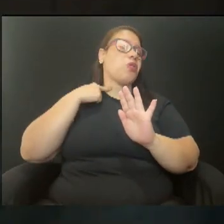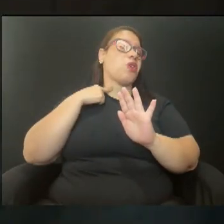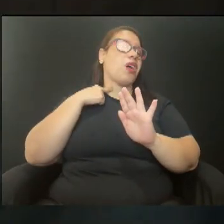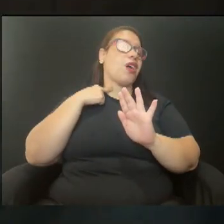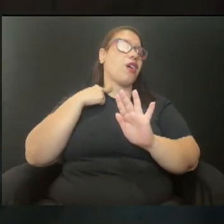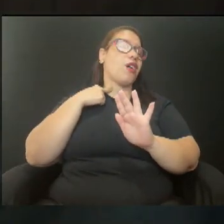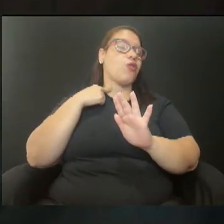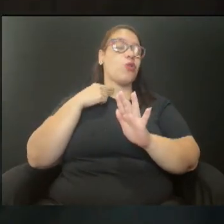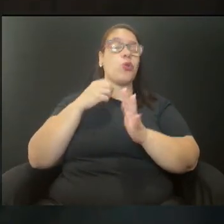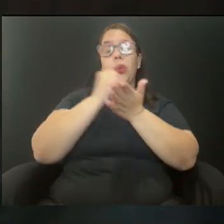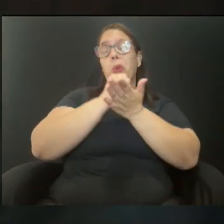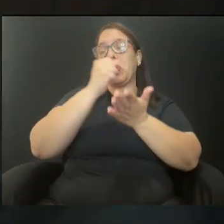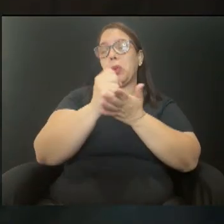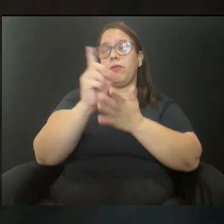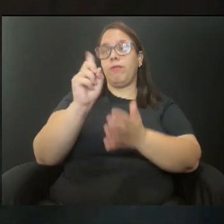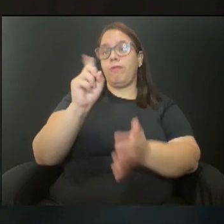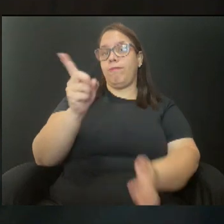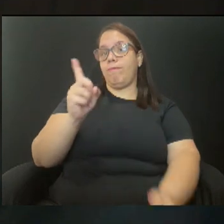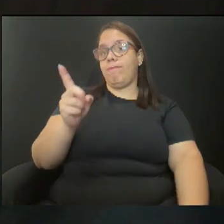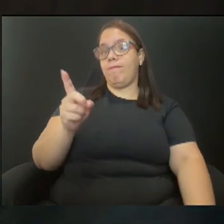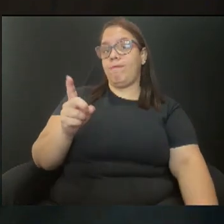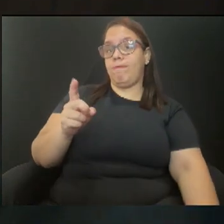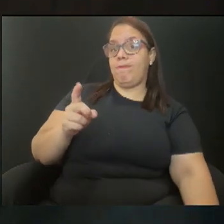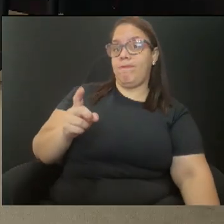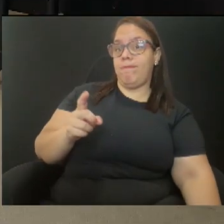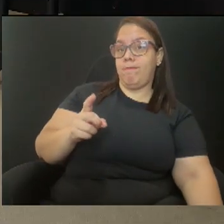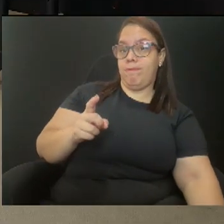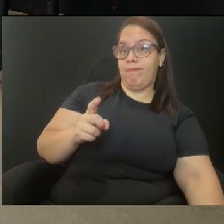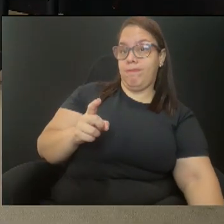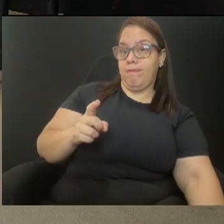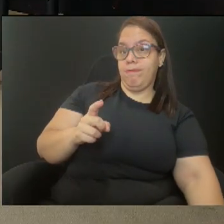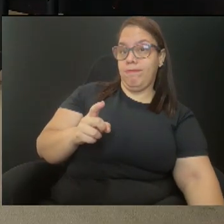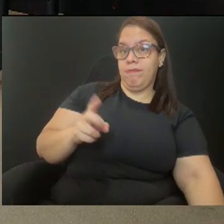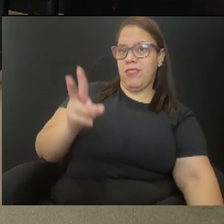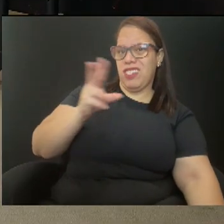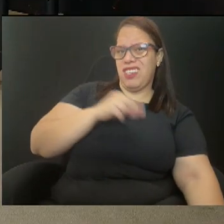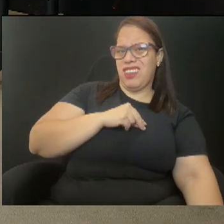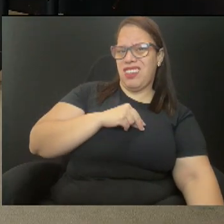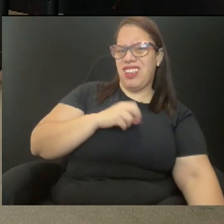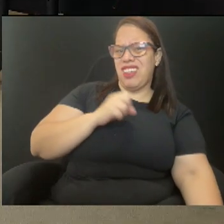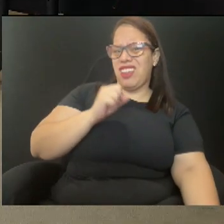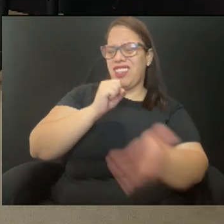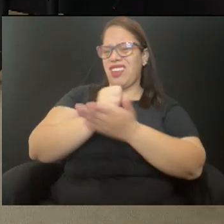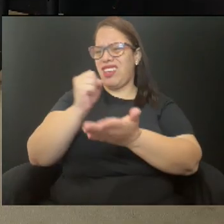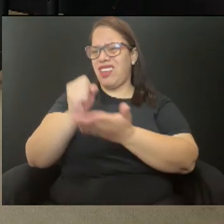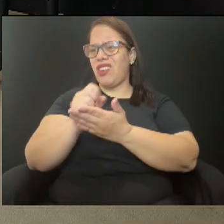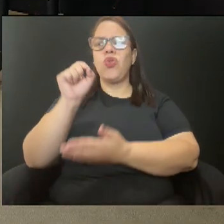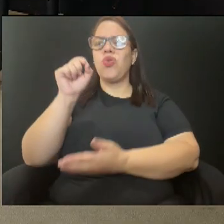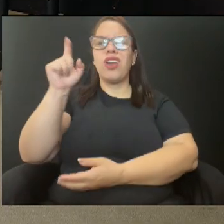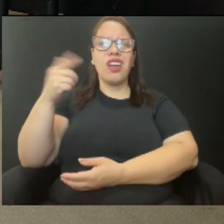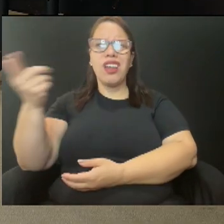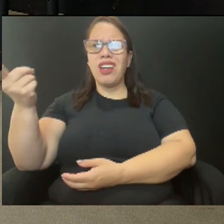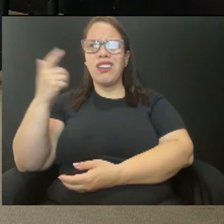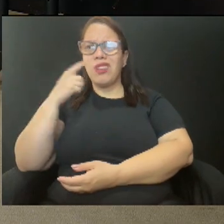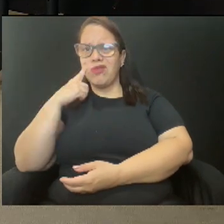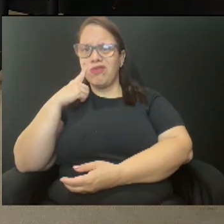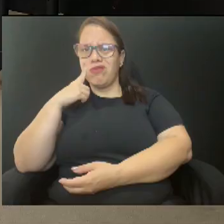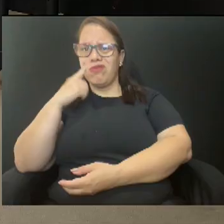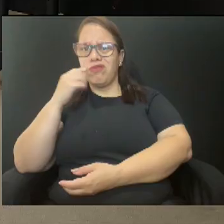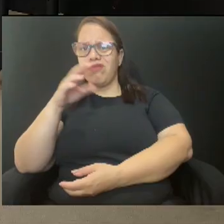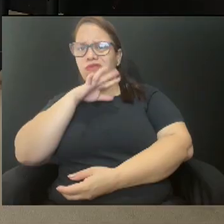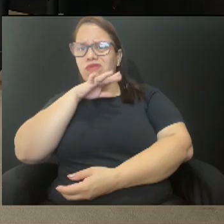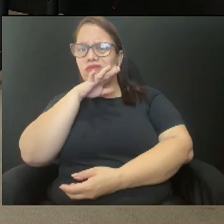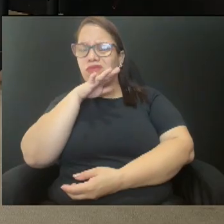Sim. E hoje já, nossa, você tem carteira assinada? O que é isso? Isso é ruim,